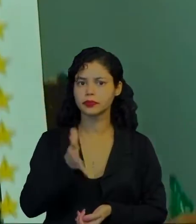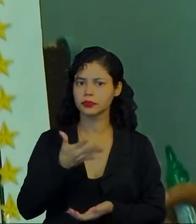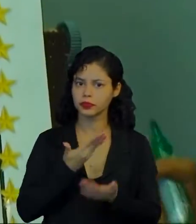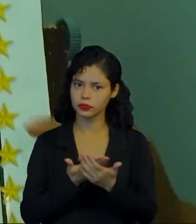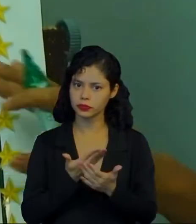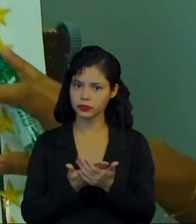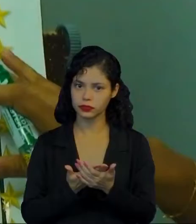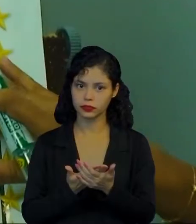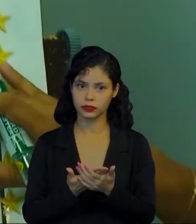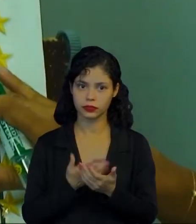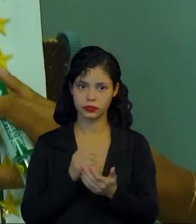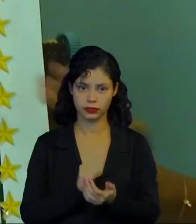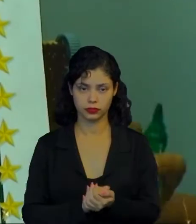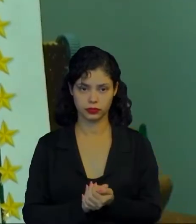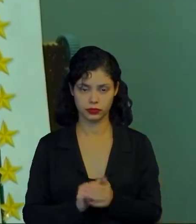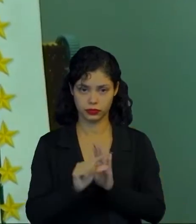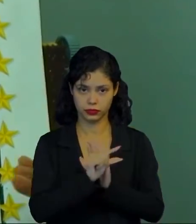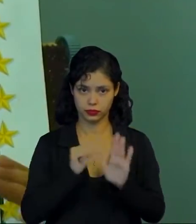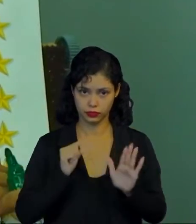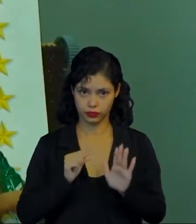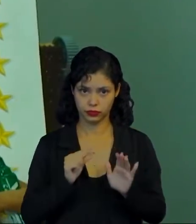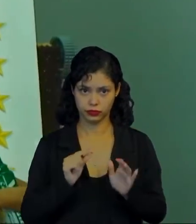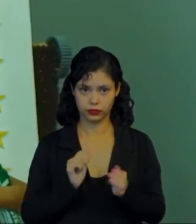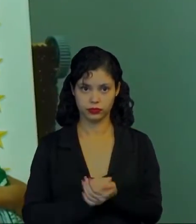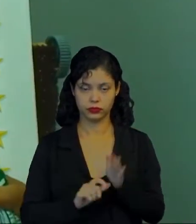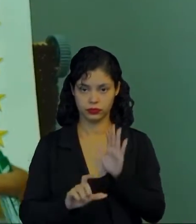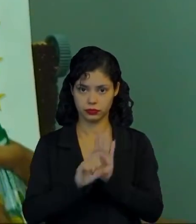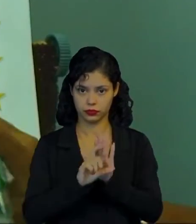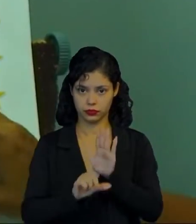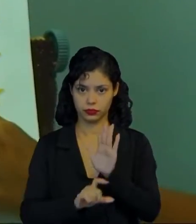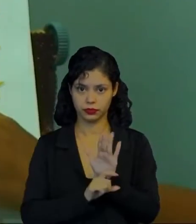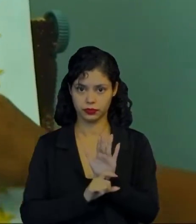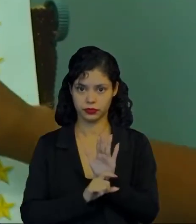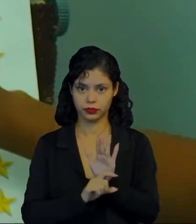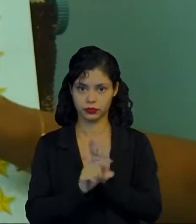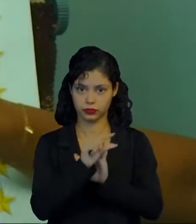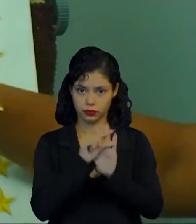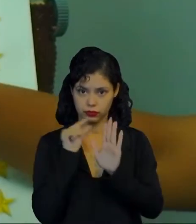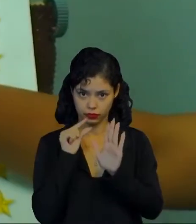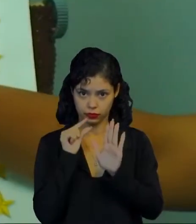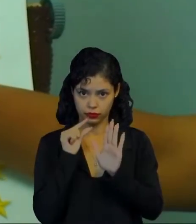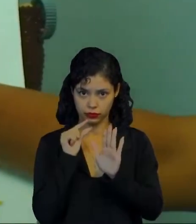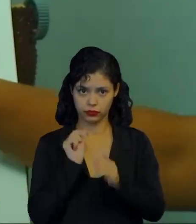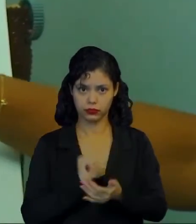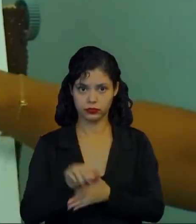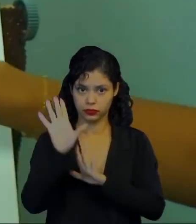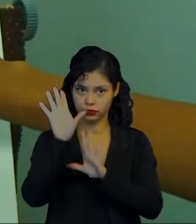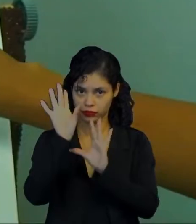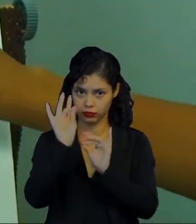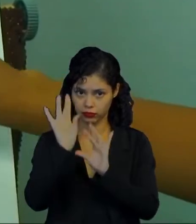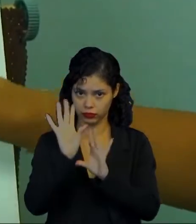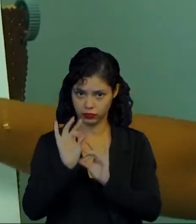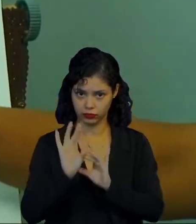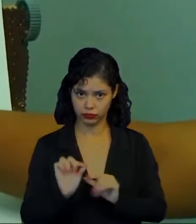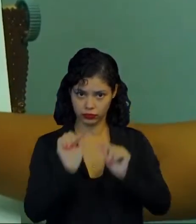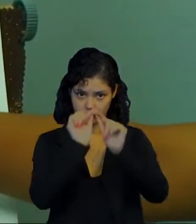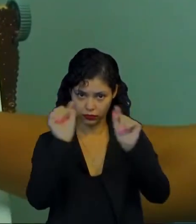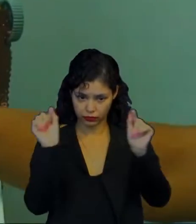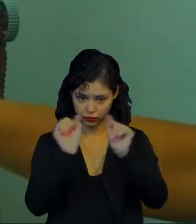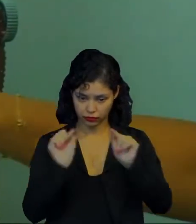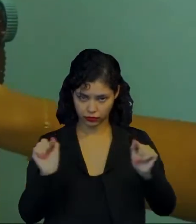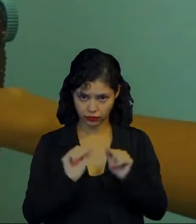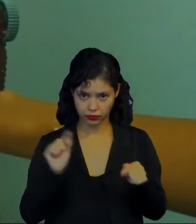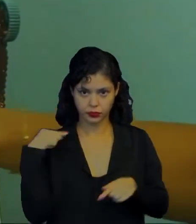aula sobre versos e estrofes. Versos são cada linha